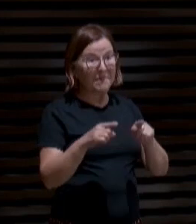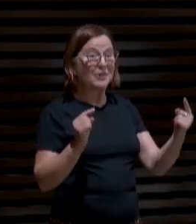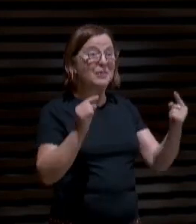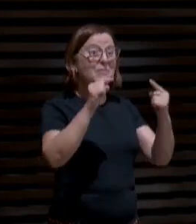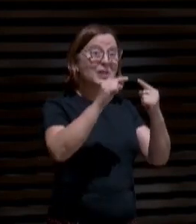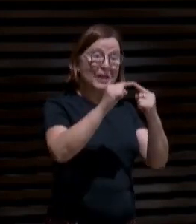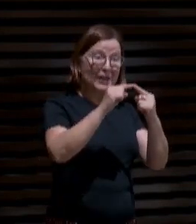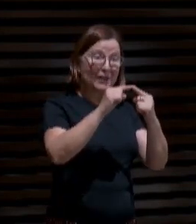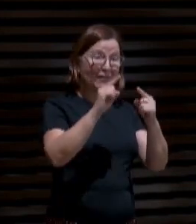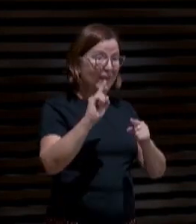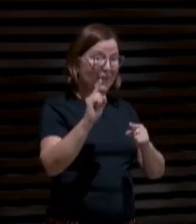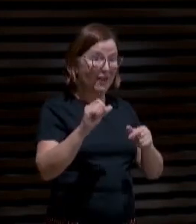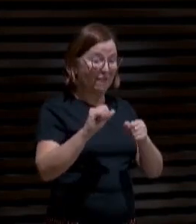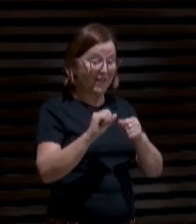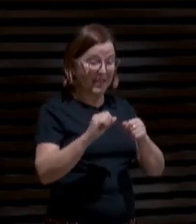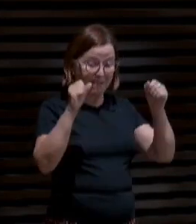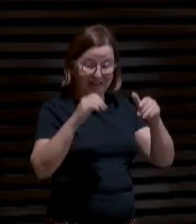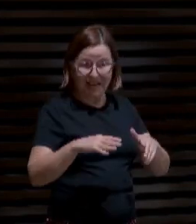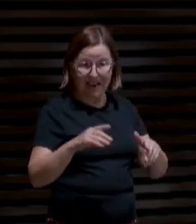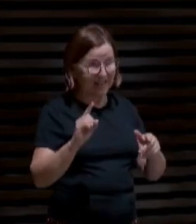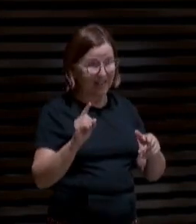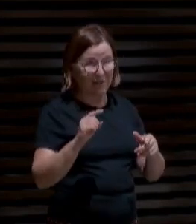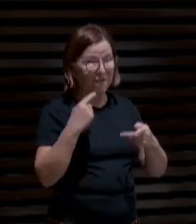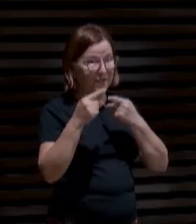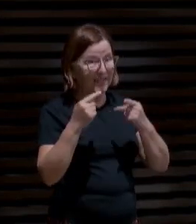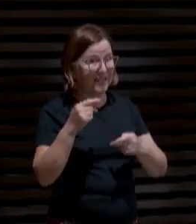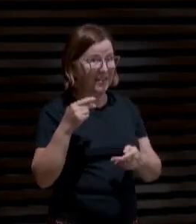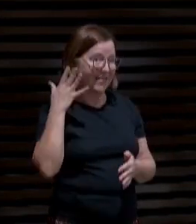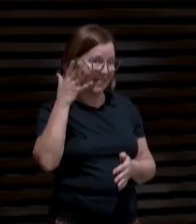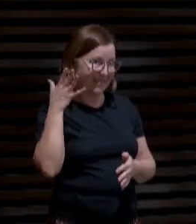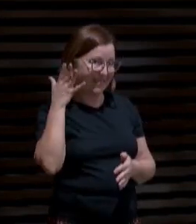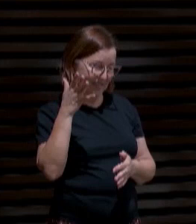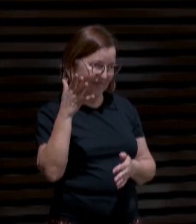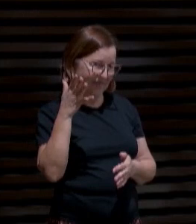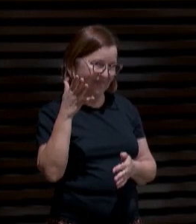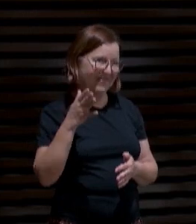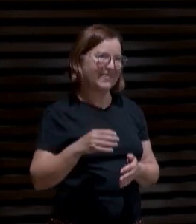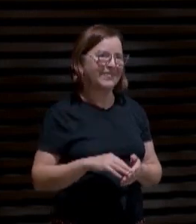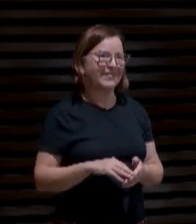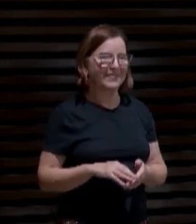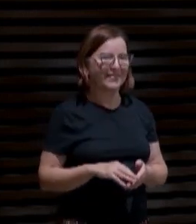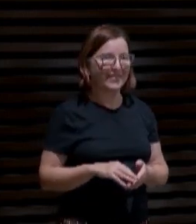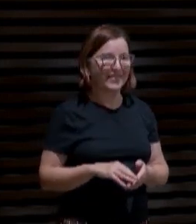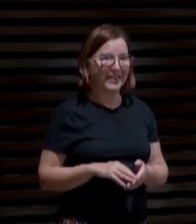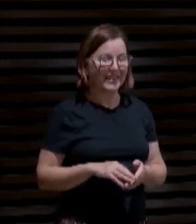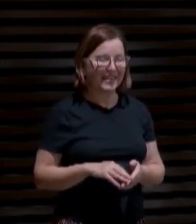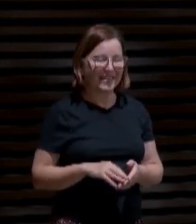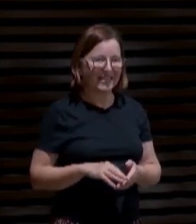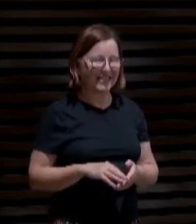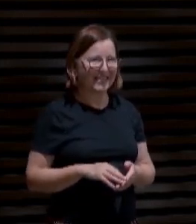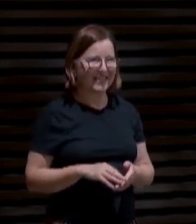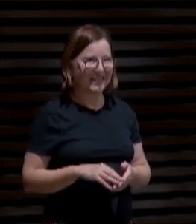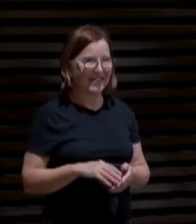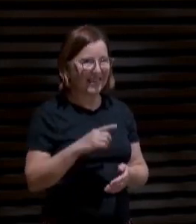fazer discursos, ele fez discursos, mas ele não veio para fazer discurso. Há momentos em